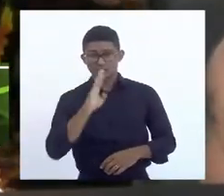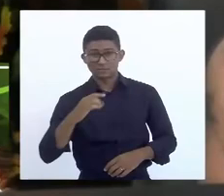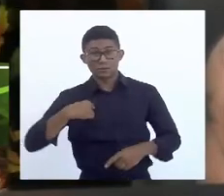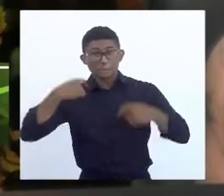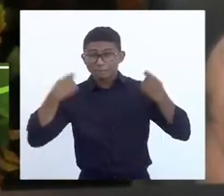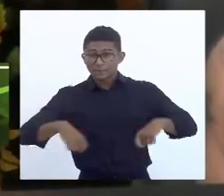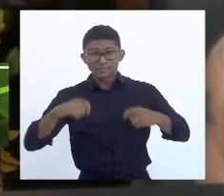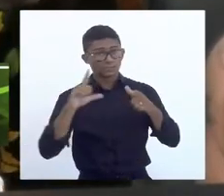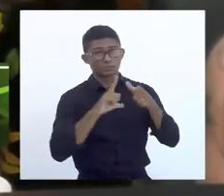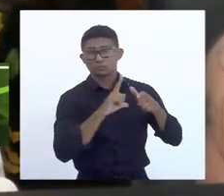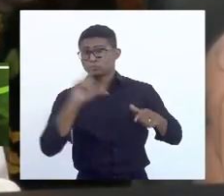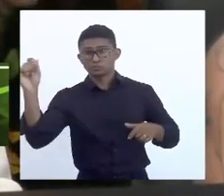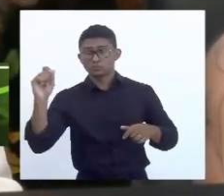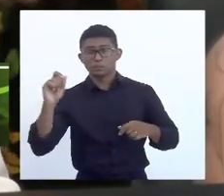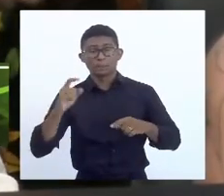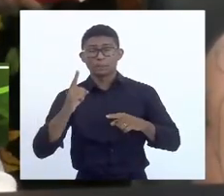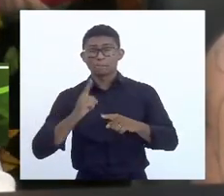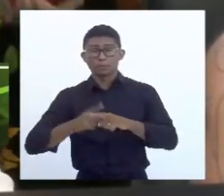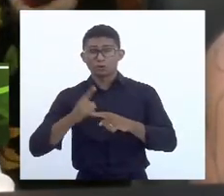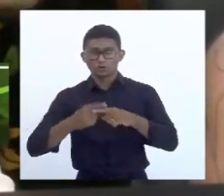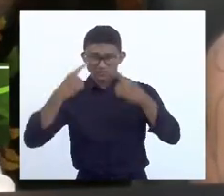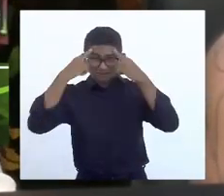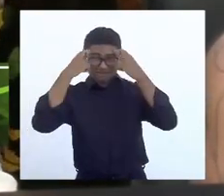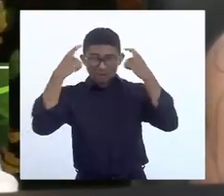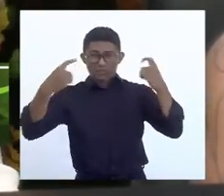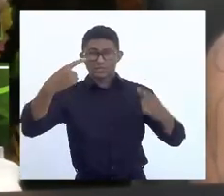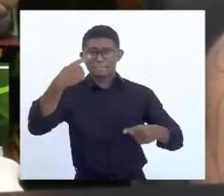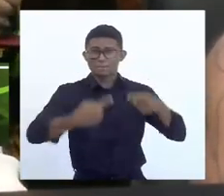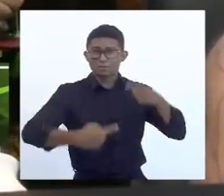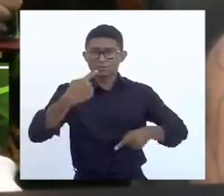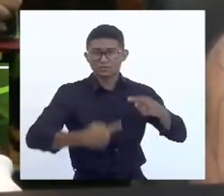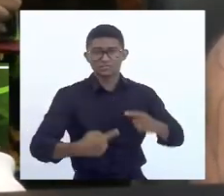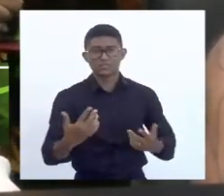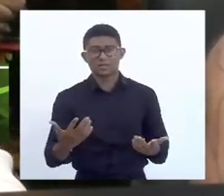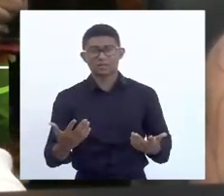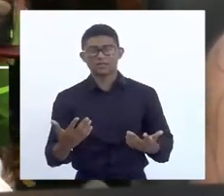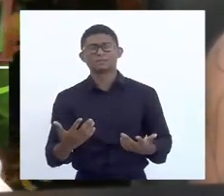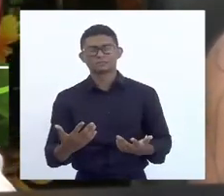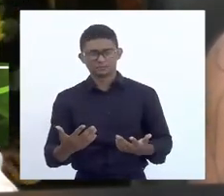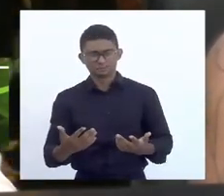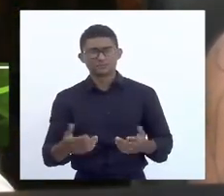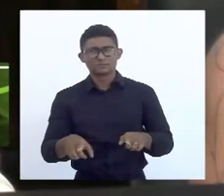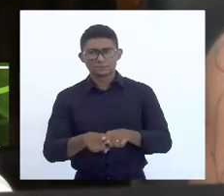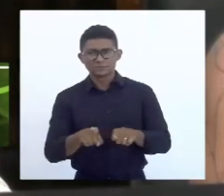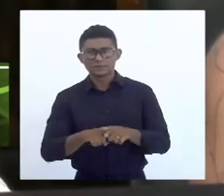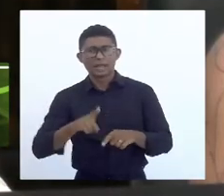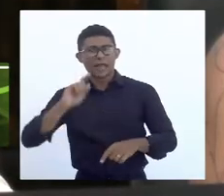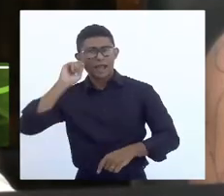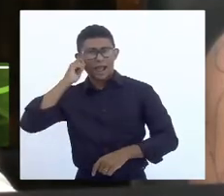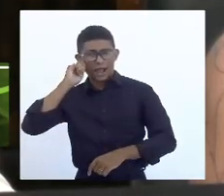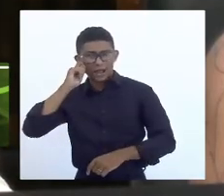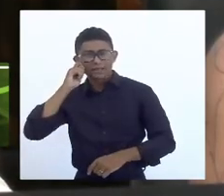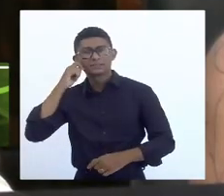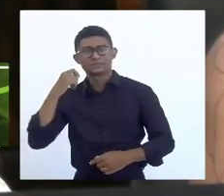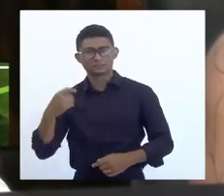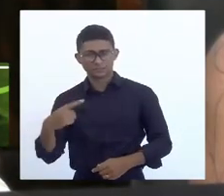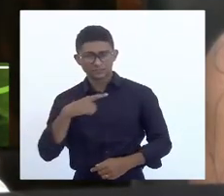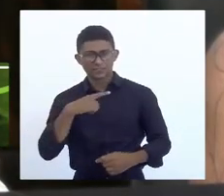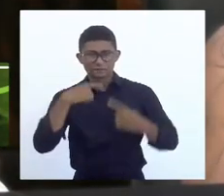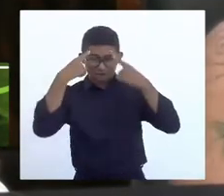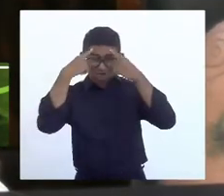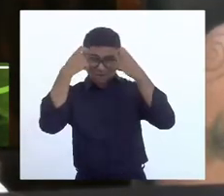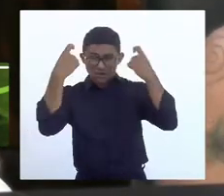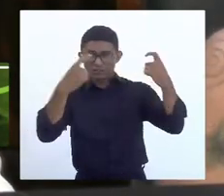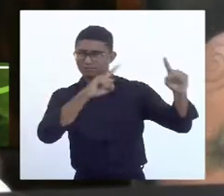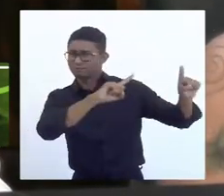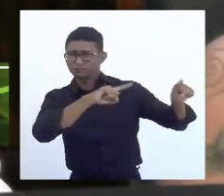violência política de raça, gênero e território. Essa